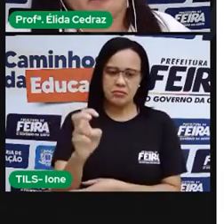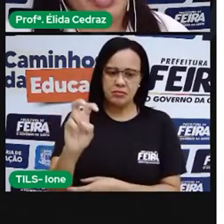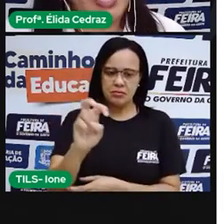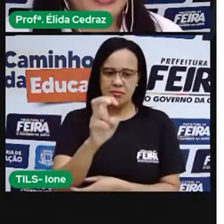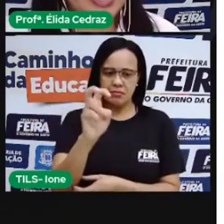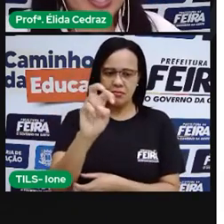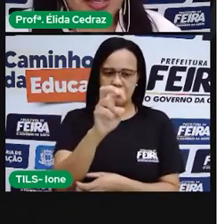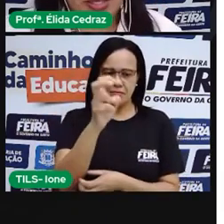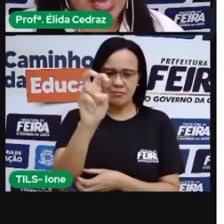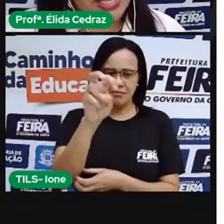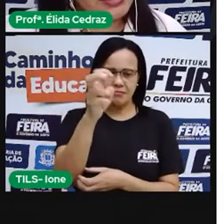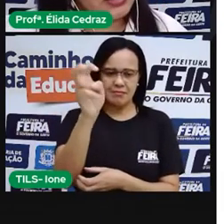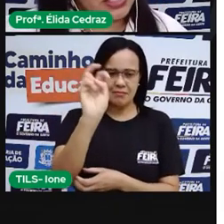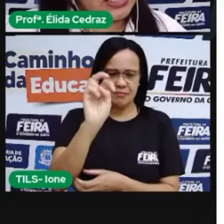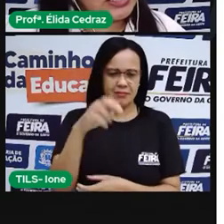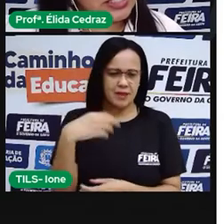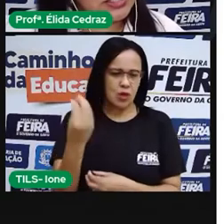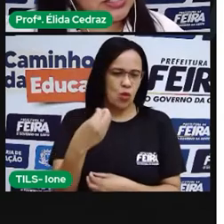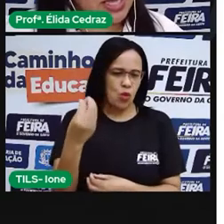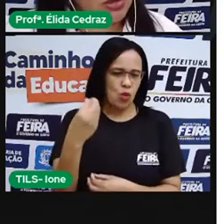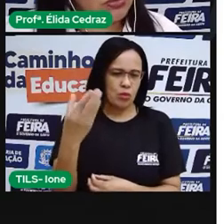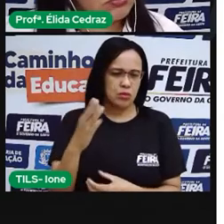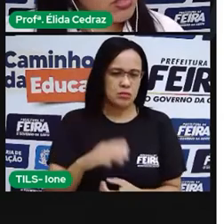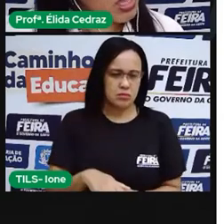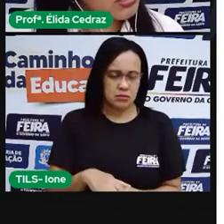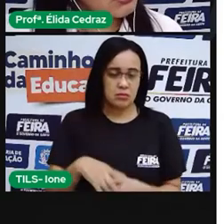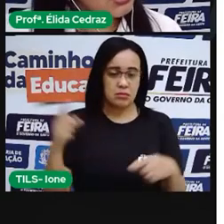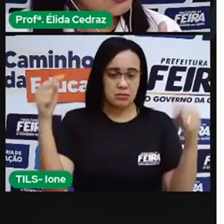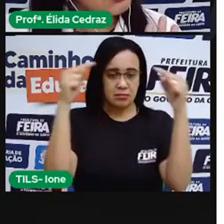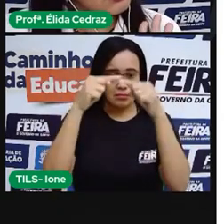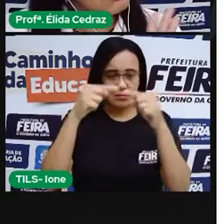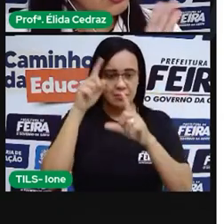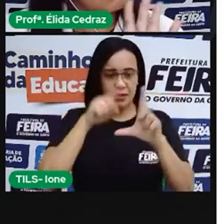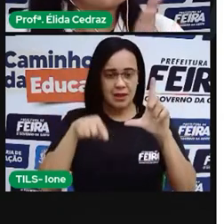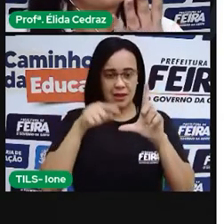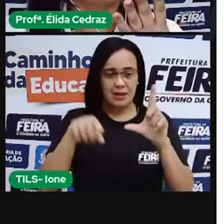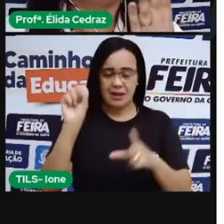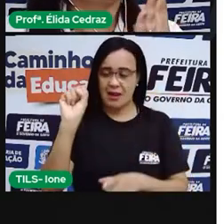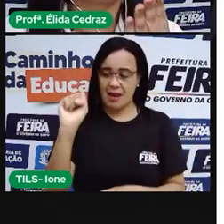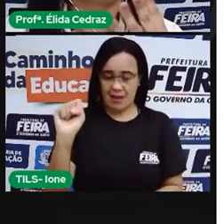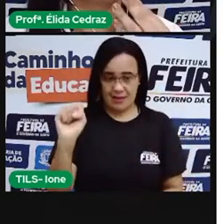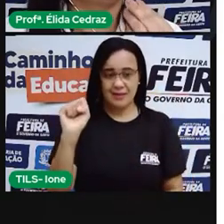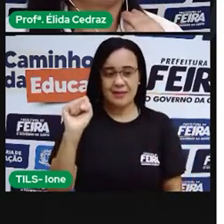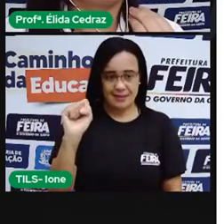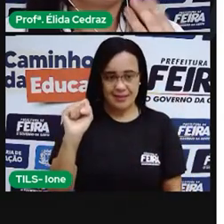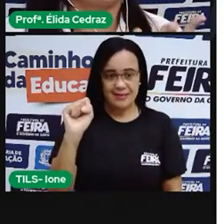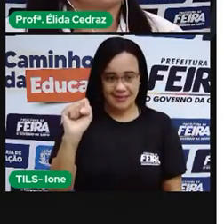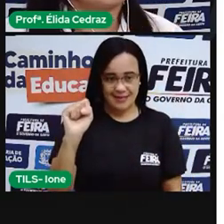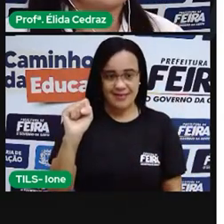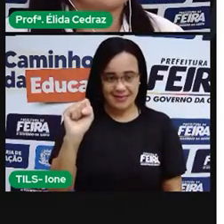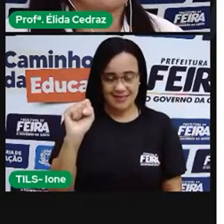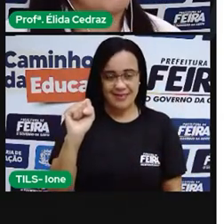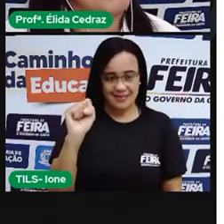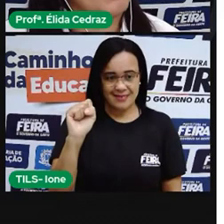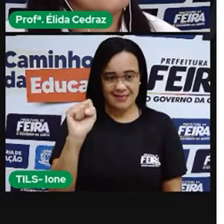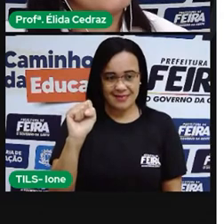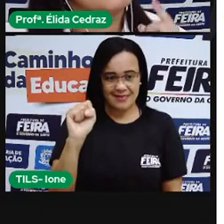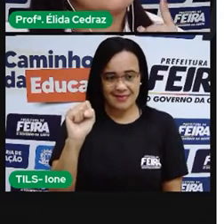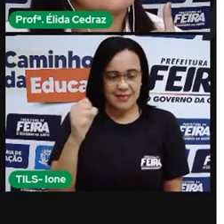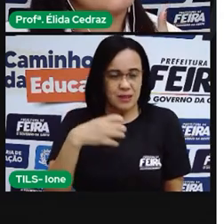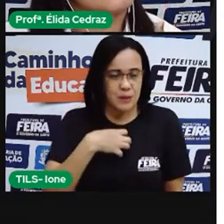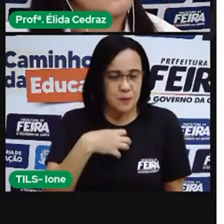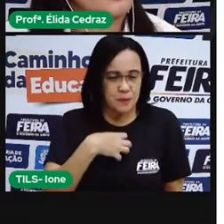Pois é, a letra S inicial, ela faz esse sonzinho, a gente pronuncia dessa forma, ó.